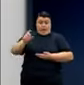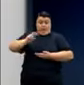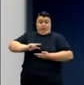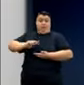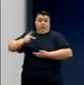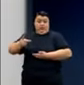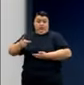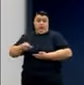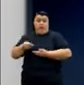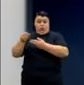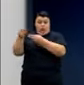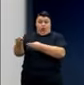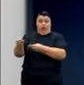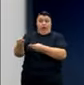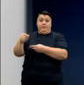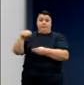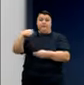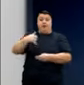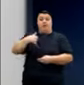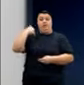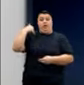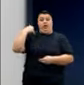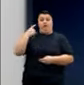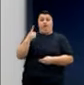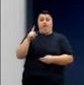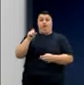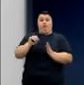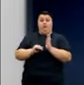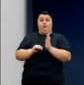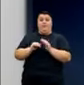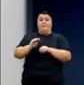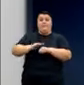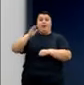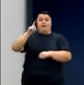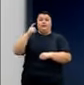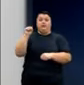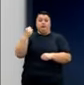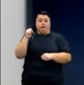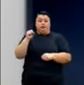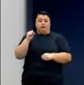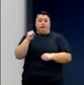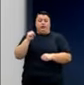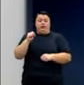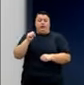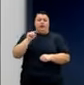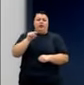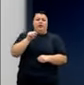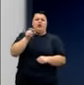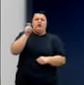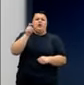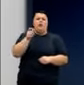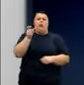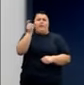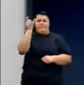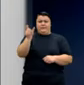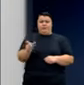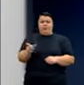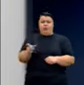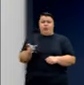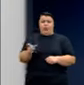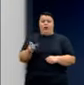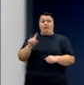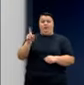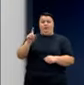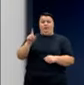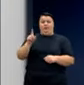juridicamente, então ela pode doar, assim, órgãos aos seus familiares. E no caso de um doador vivo que não é